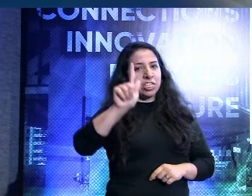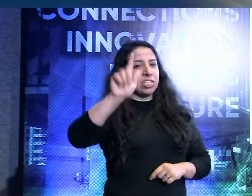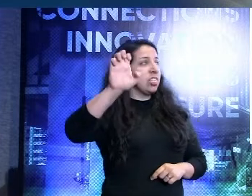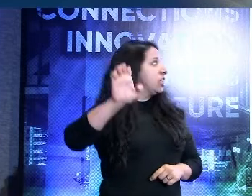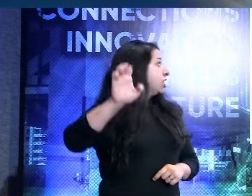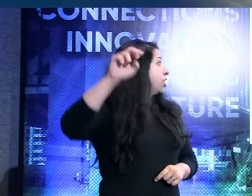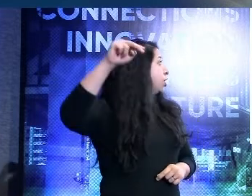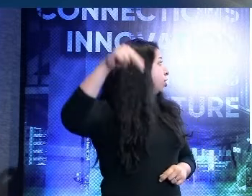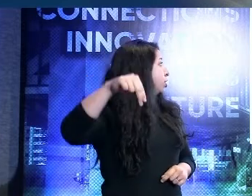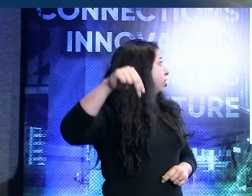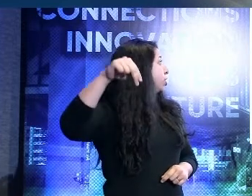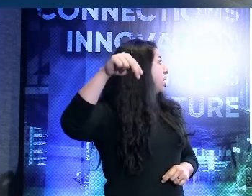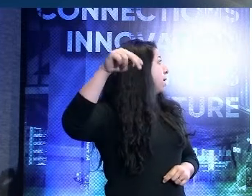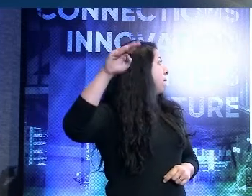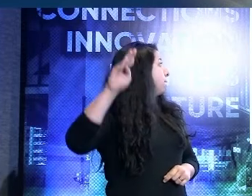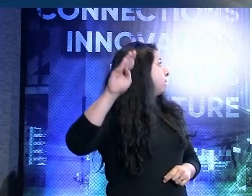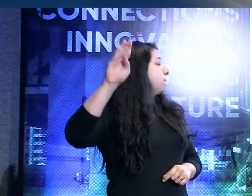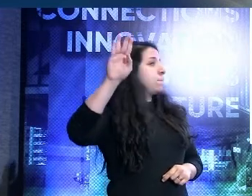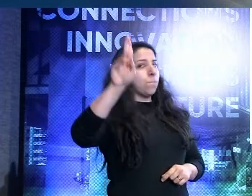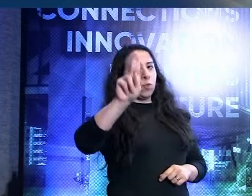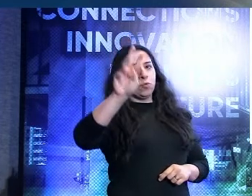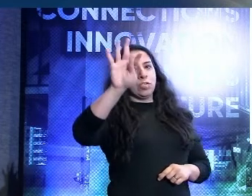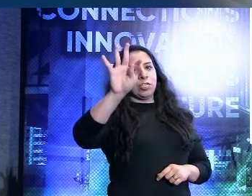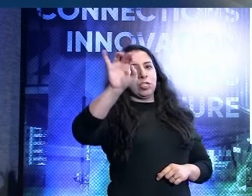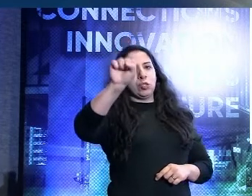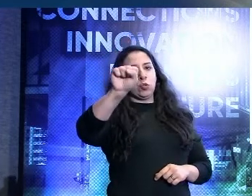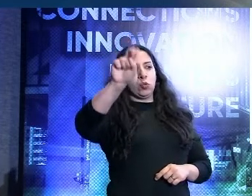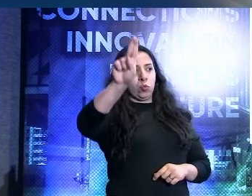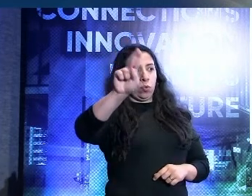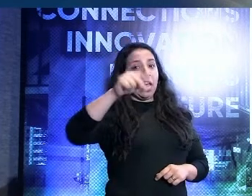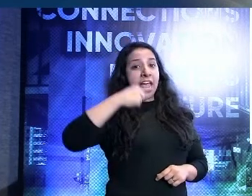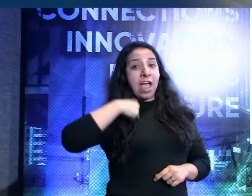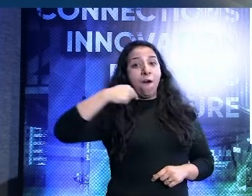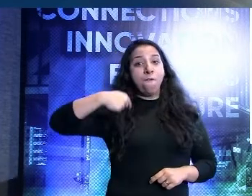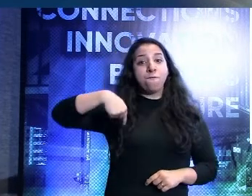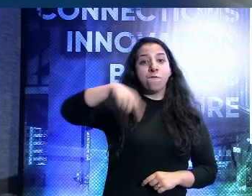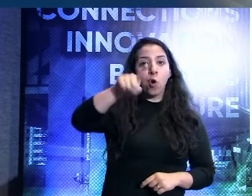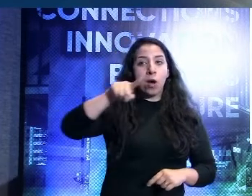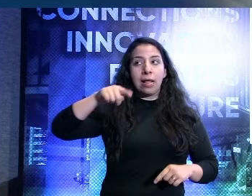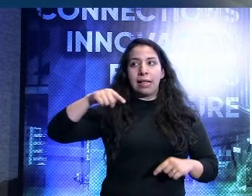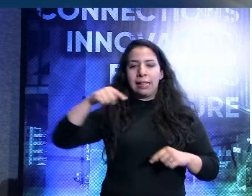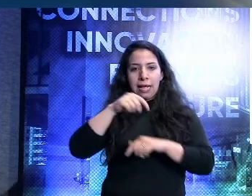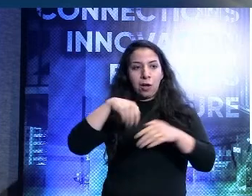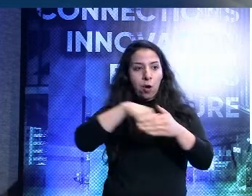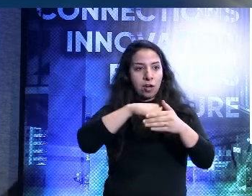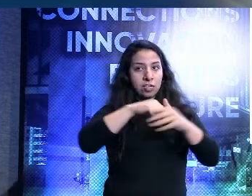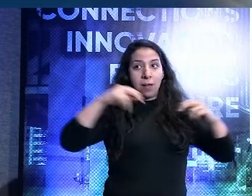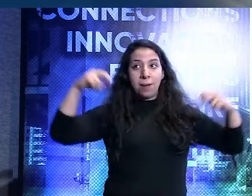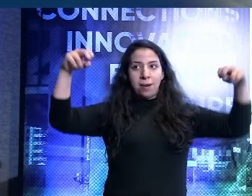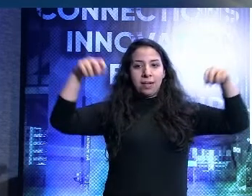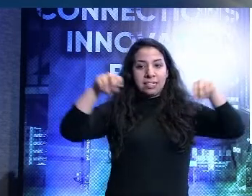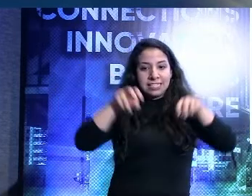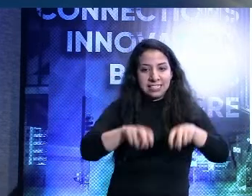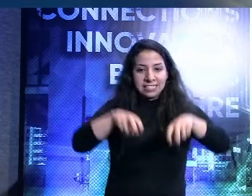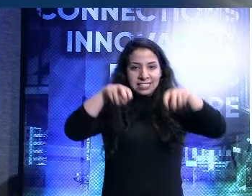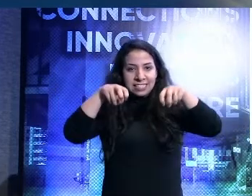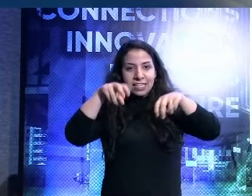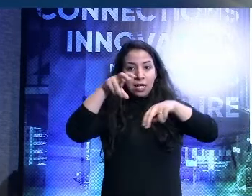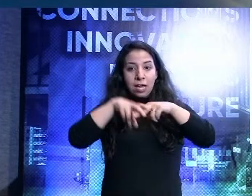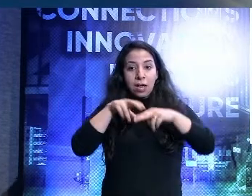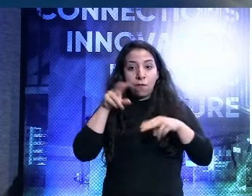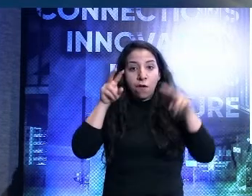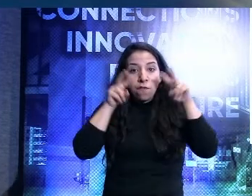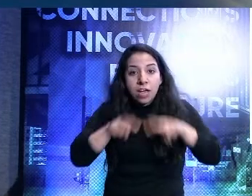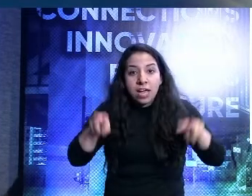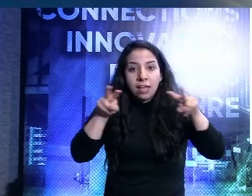Aderbal Ramos da Silva, vulgo ressacada, e vou ver com os meus próprios olhos o Avaí. E naquele jogo do 3-1,